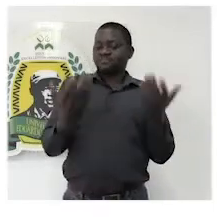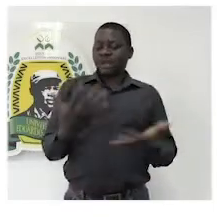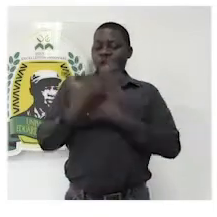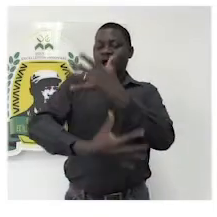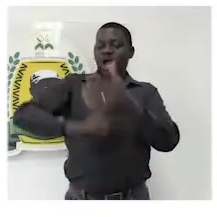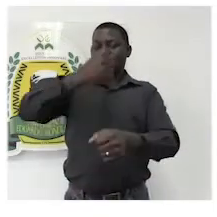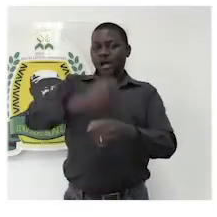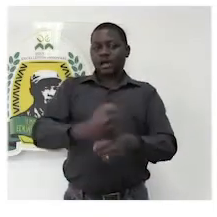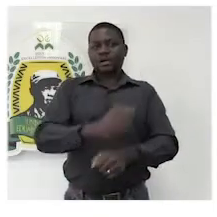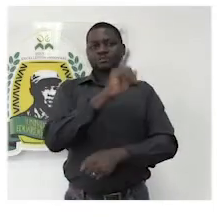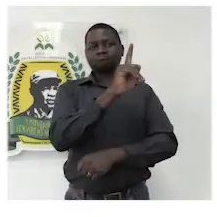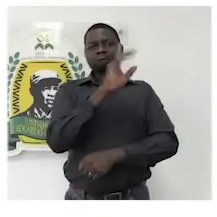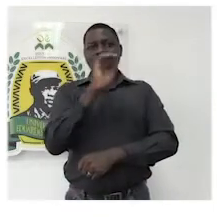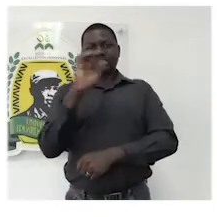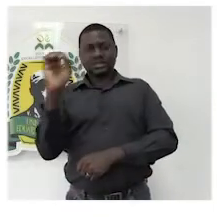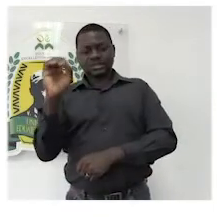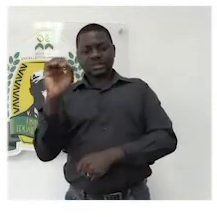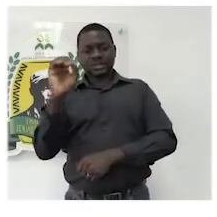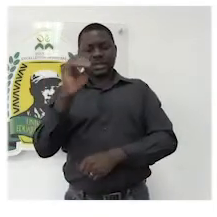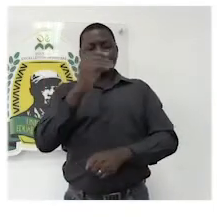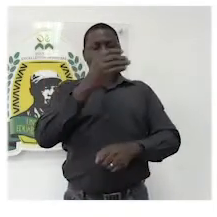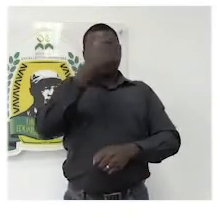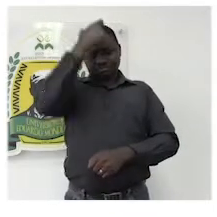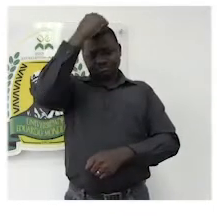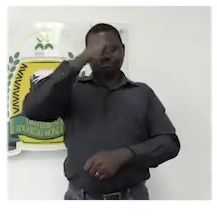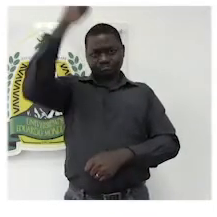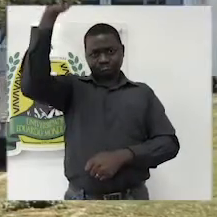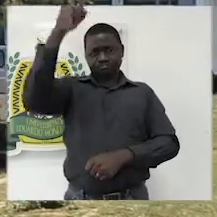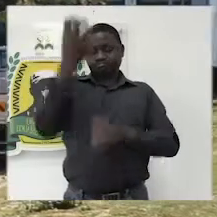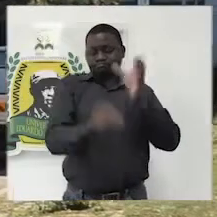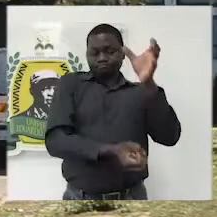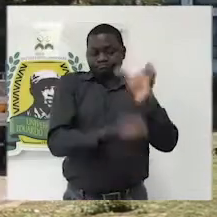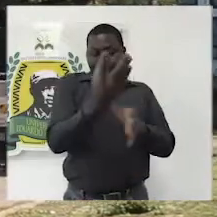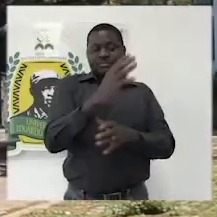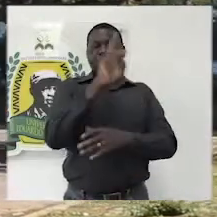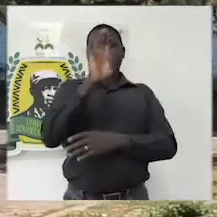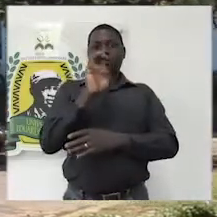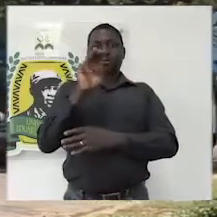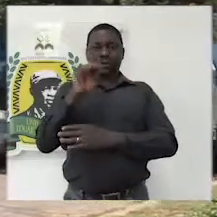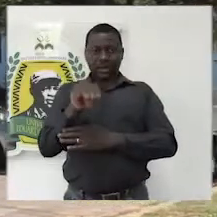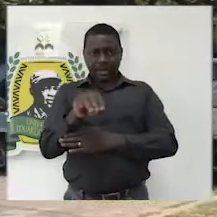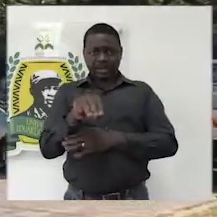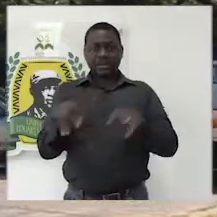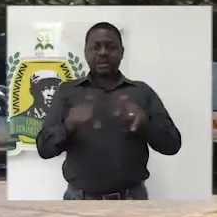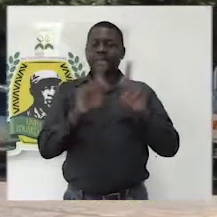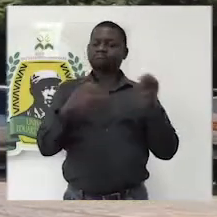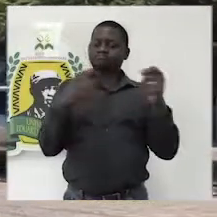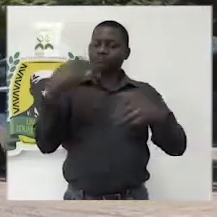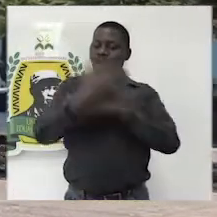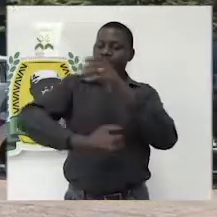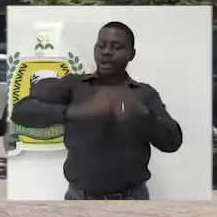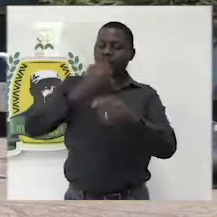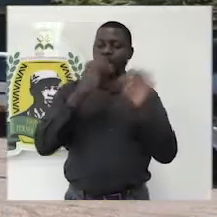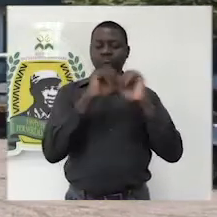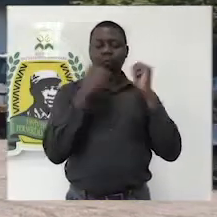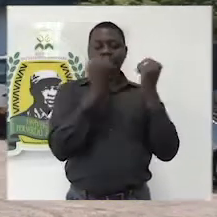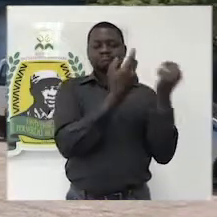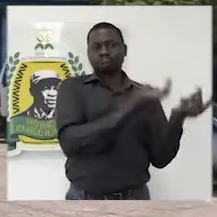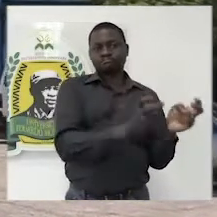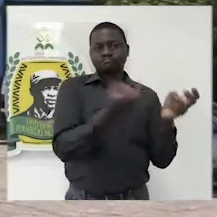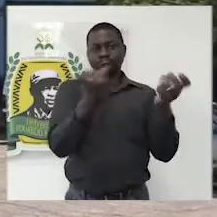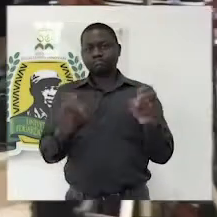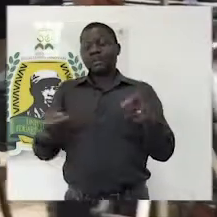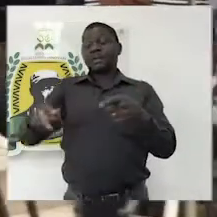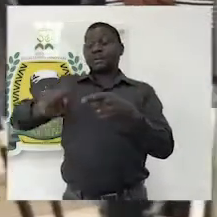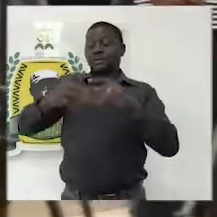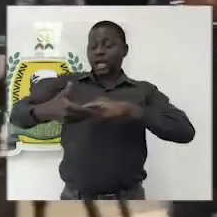ano o centenário Eduardo Mondlane, o arquiteto da Unidade Nacional e patrono da UEM. Alusivo às celebrações, as associações estudantis, em